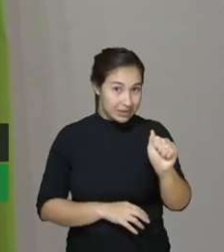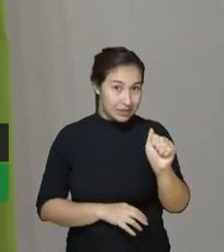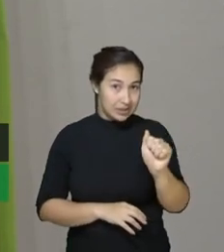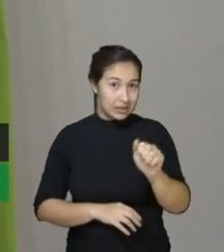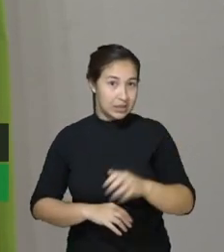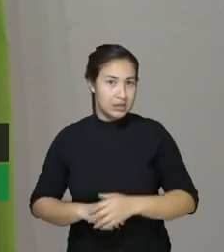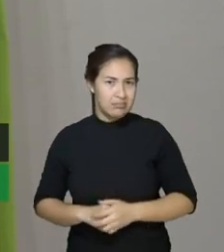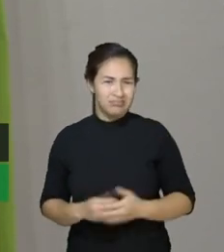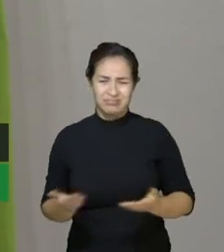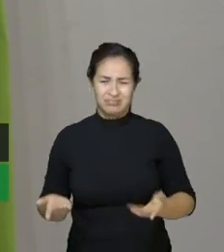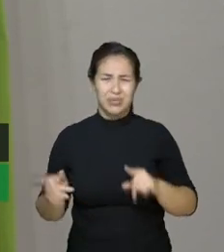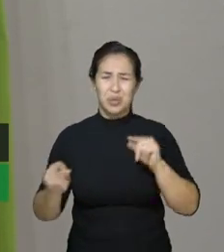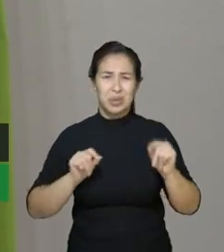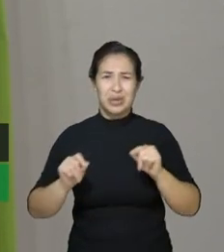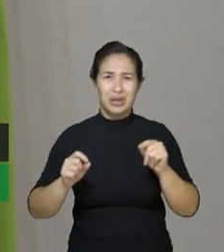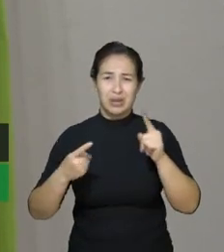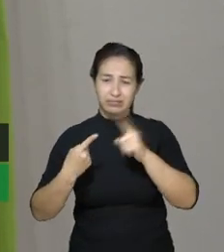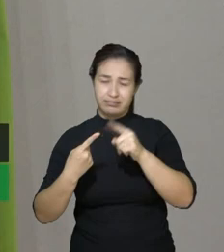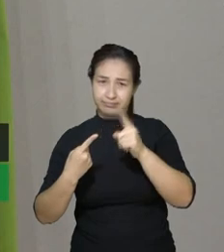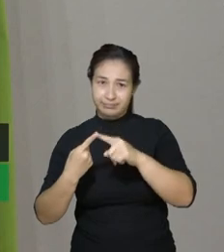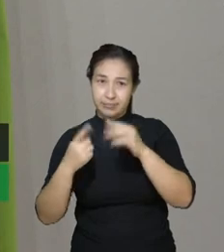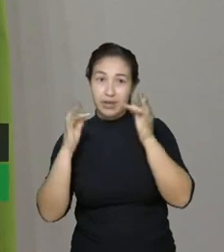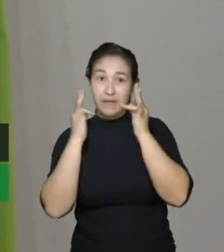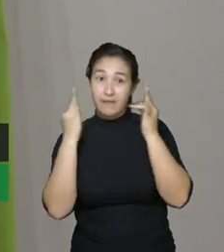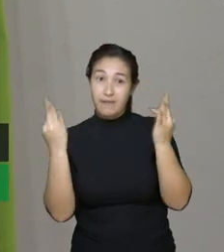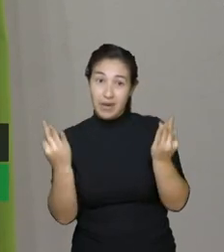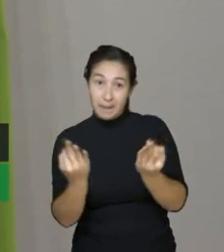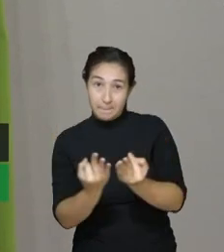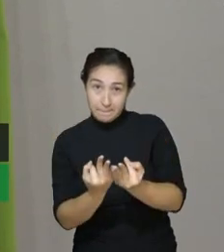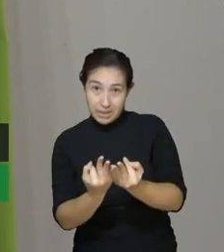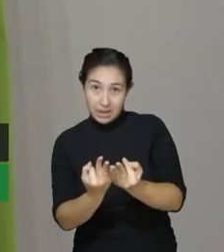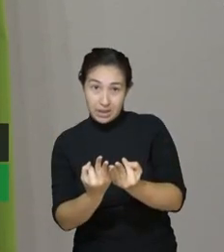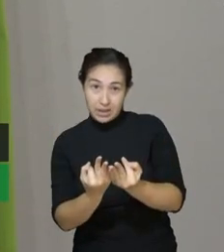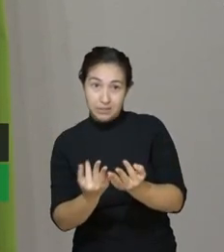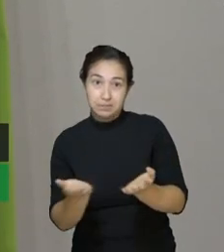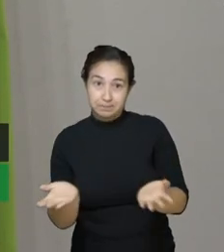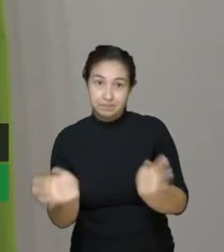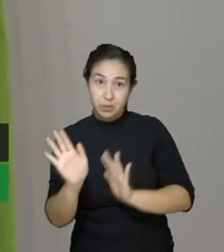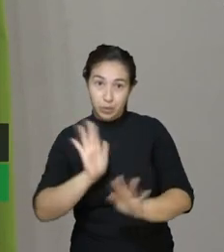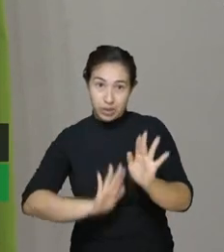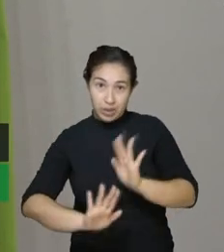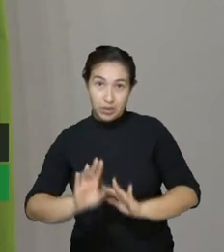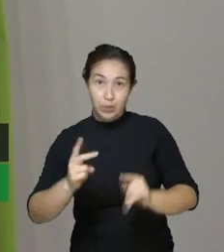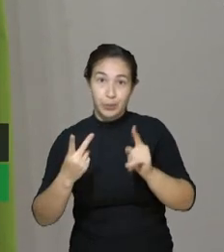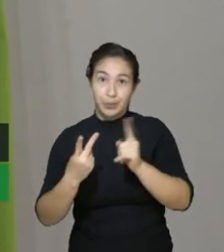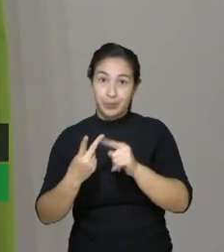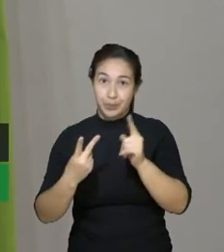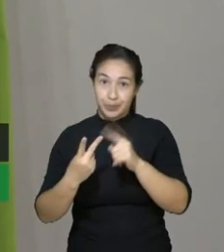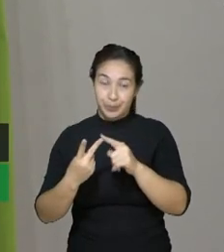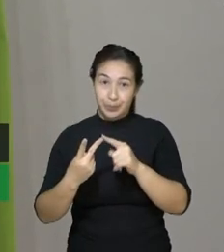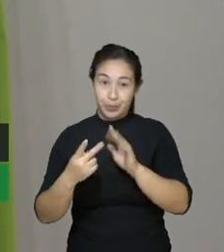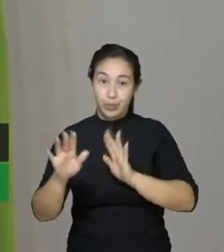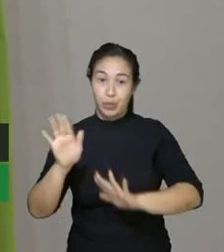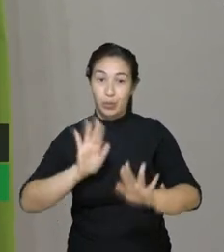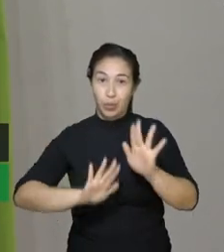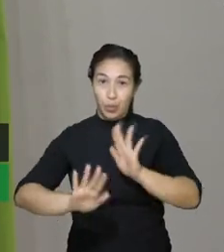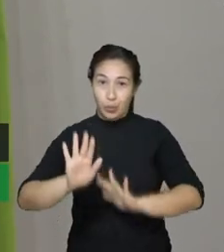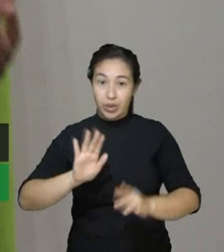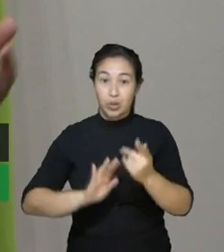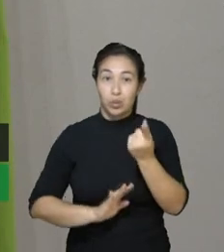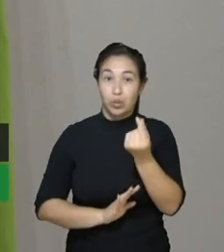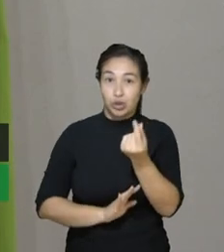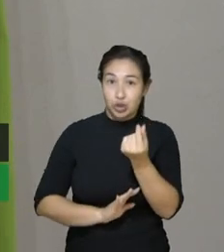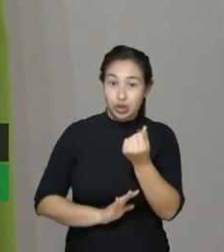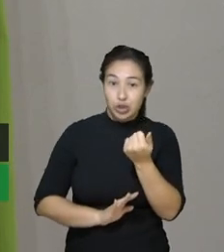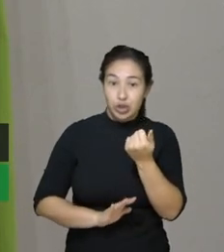Ele estava falando da família, quando falava da barra da saia. Estava falando do dinheiro, da